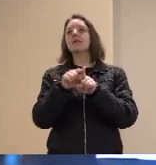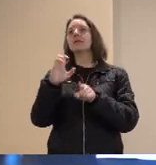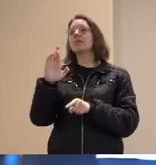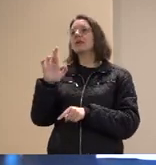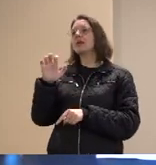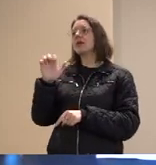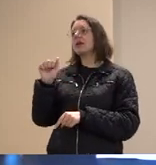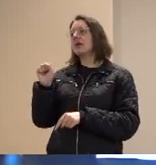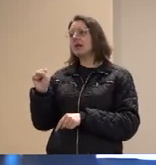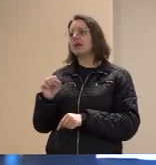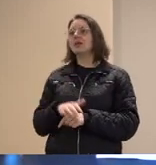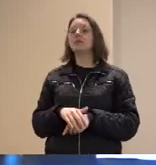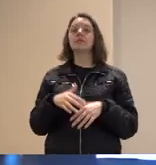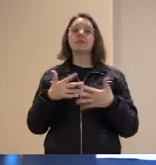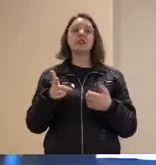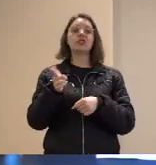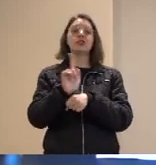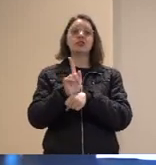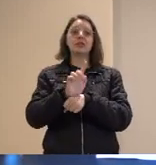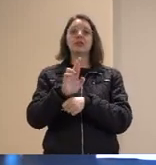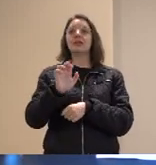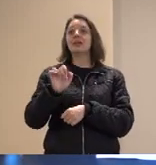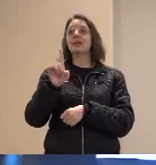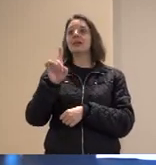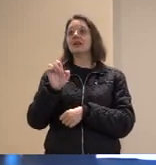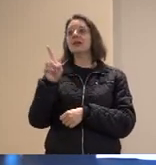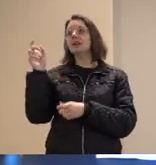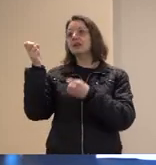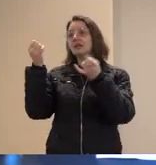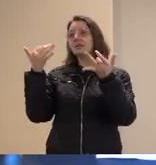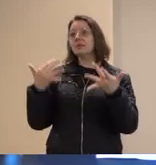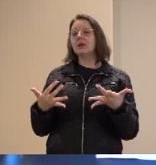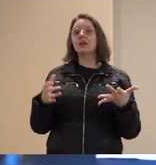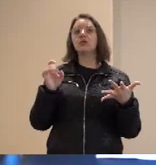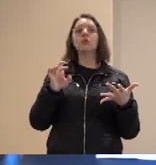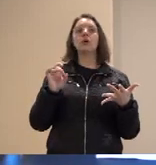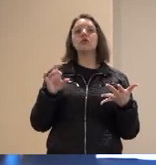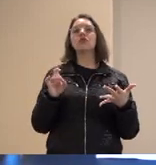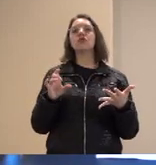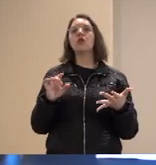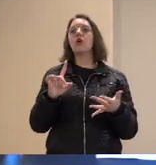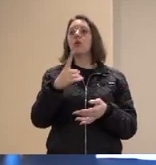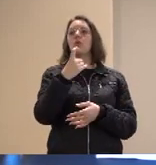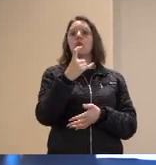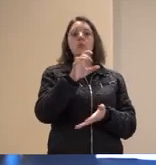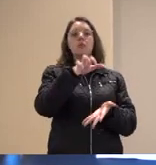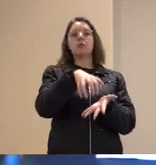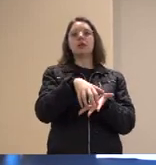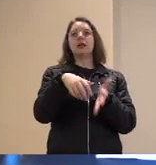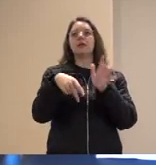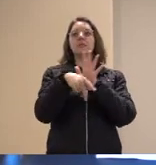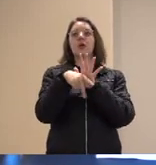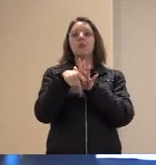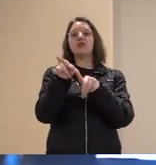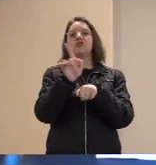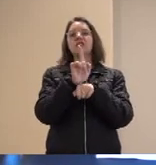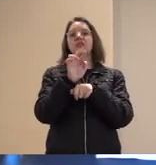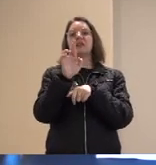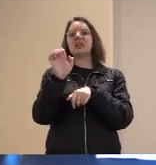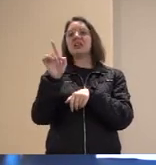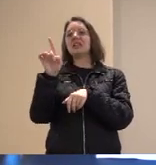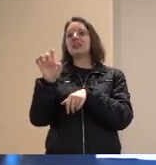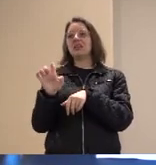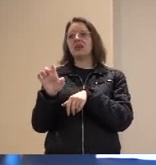Gente, gestão da rede, aqui está falando para além de uma unidade, né? A gestão da rede, do